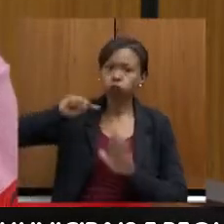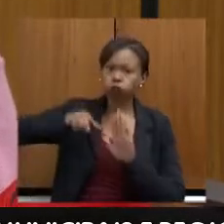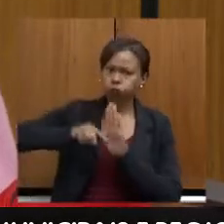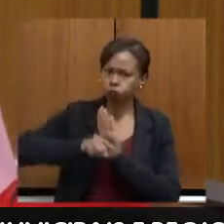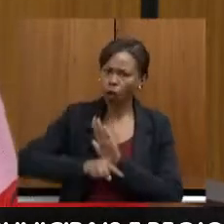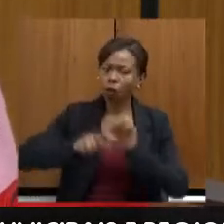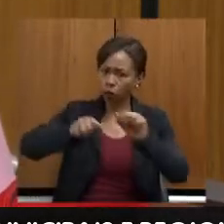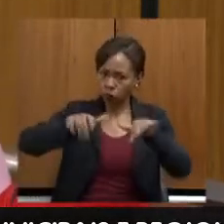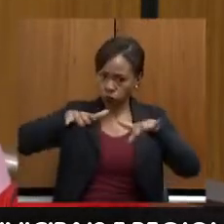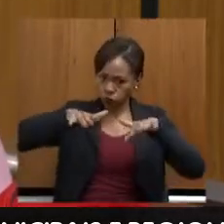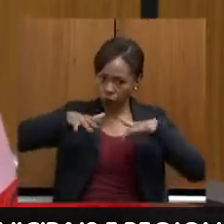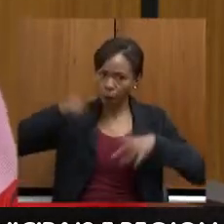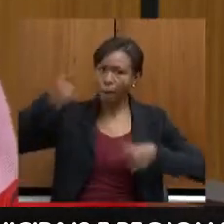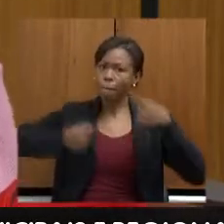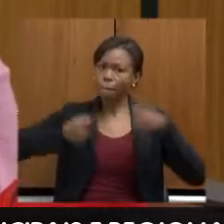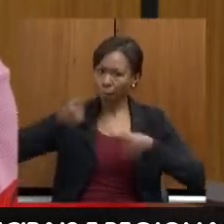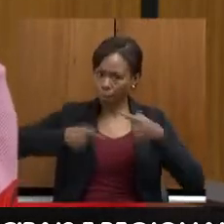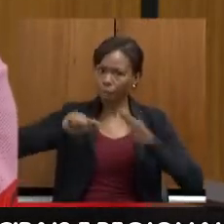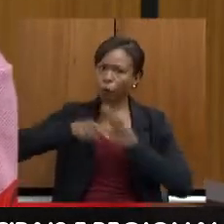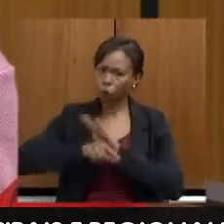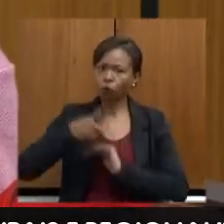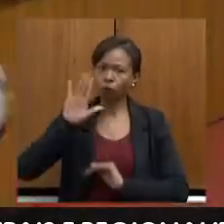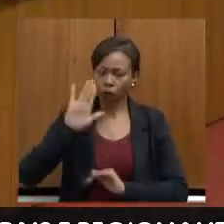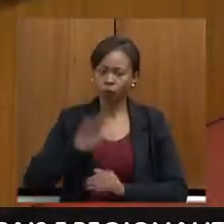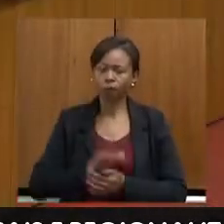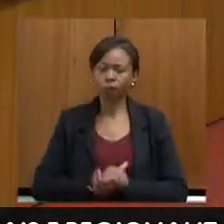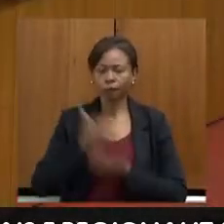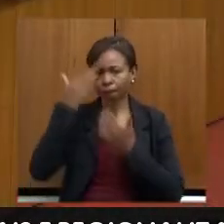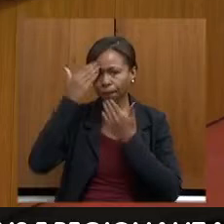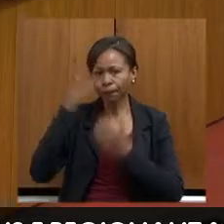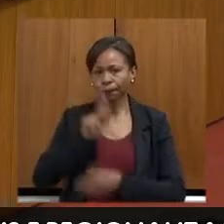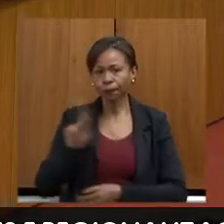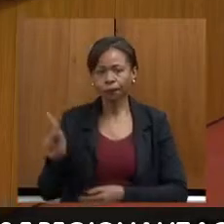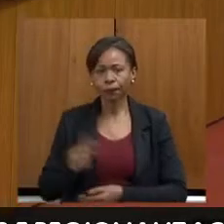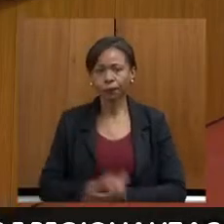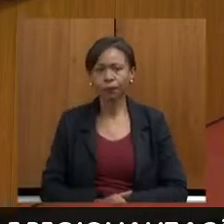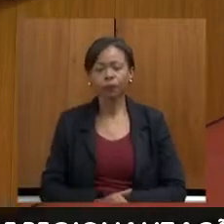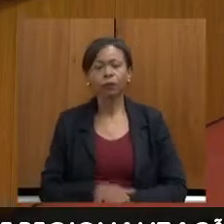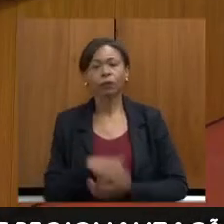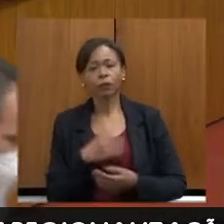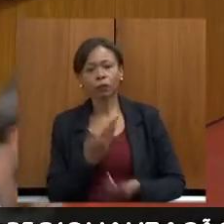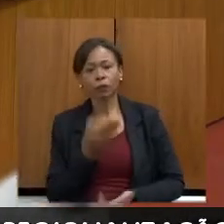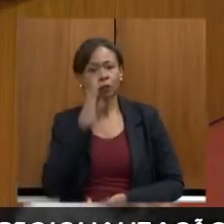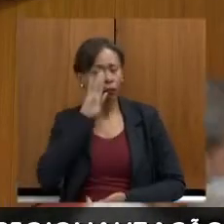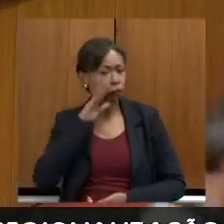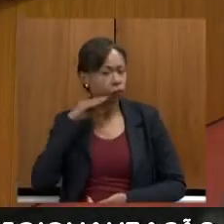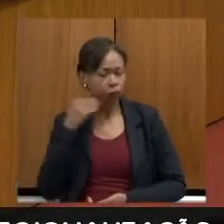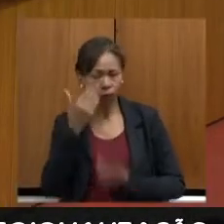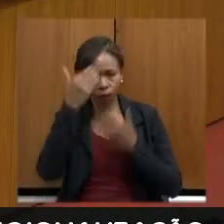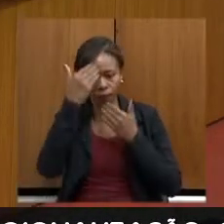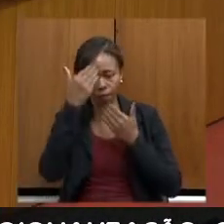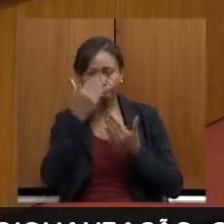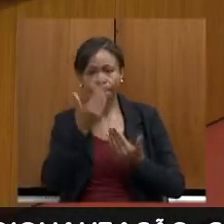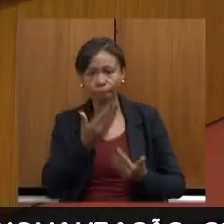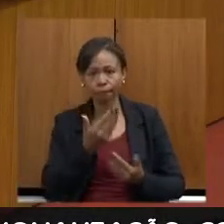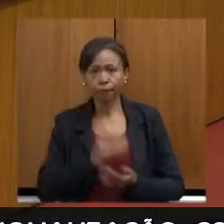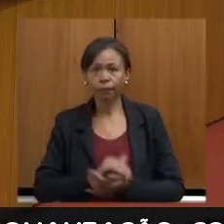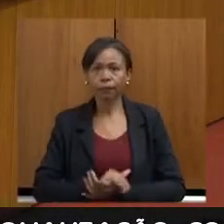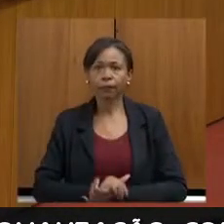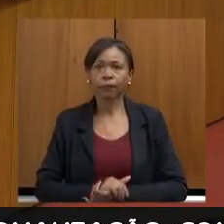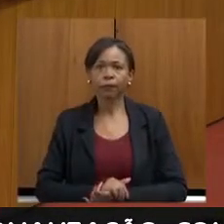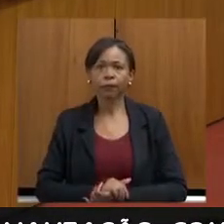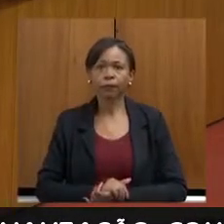em audiências públicas específicas Obrigada Presidente agradecemos Deputado a Beatriz Cerqueira